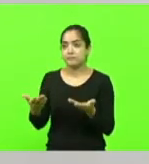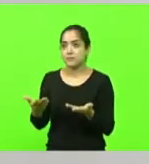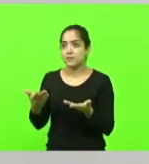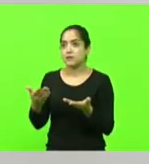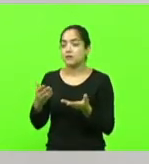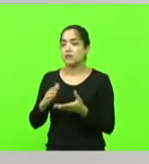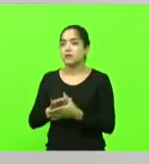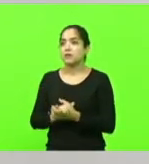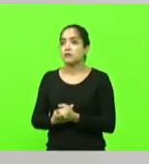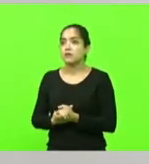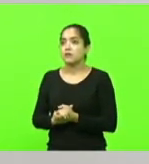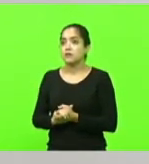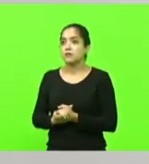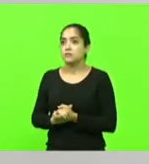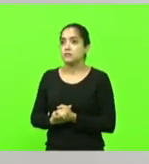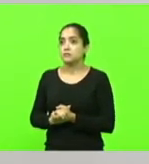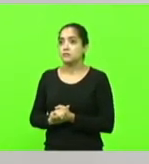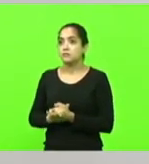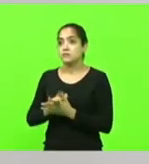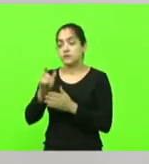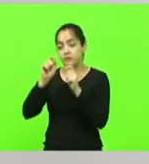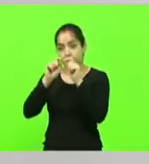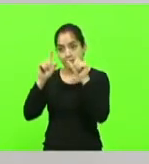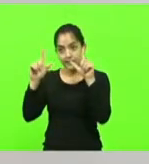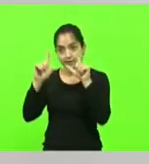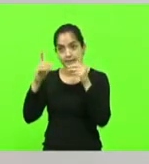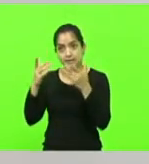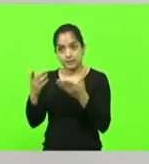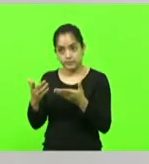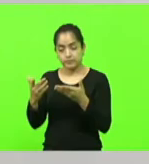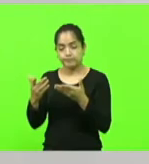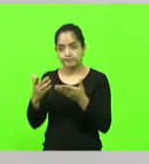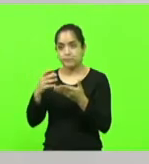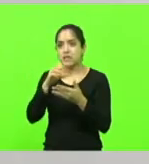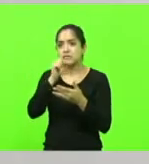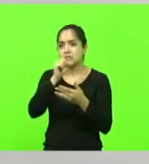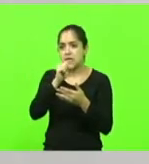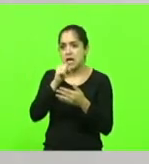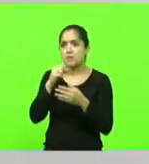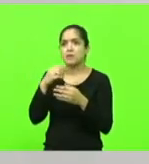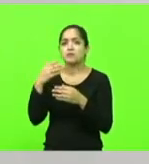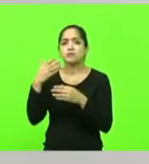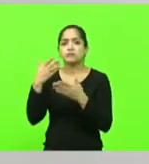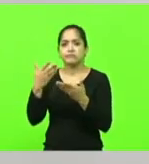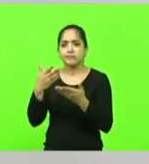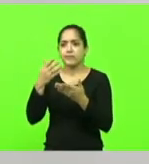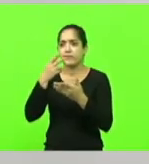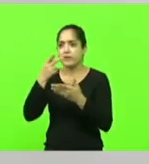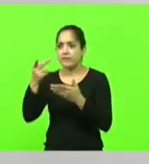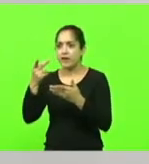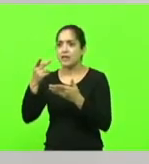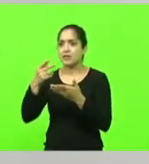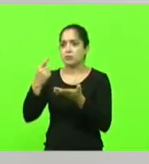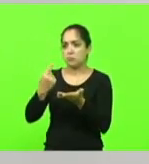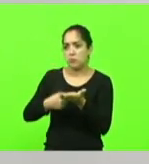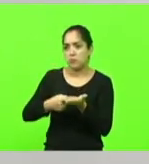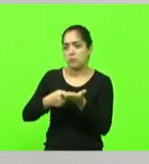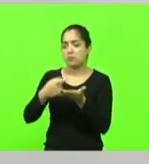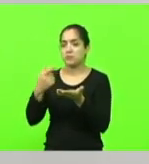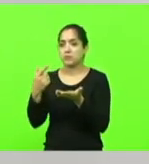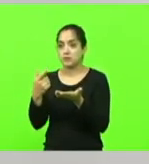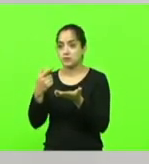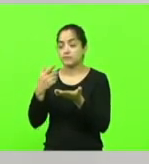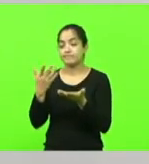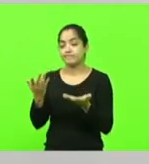Blumenau. Então, vamos ficar atento, porque cada sábado é o show do milhão, né? Cada sábado é o show do milhão.